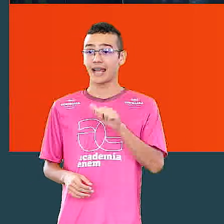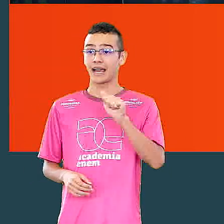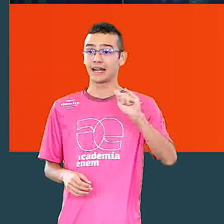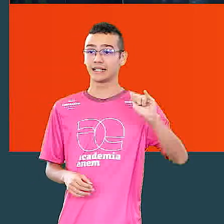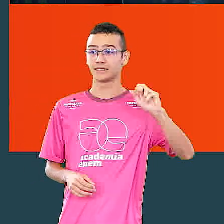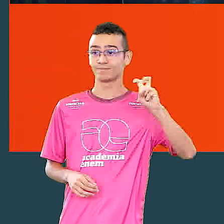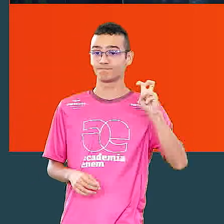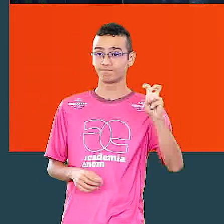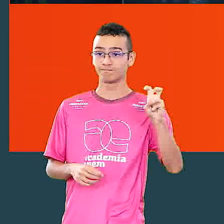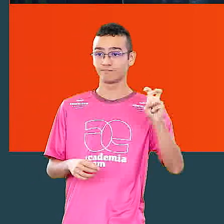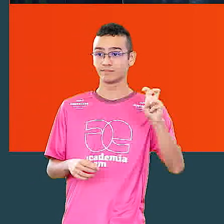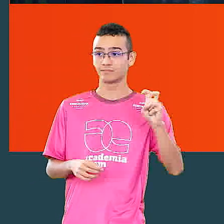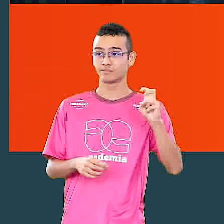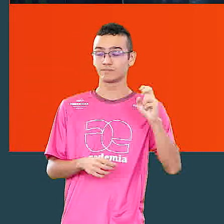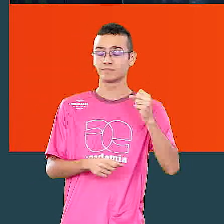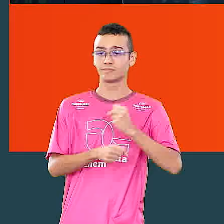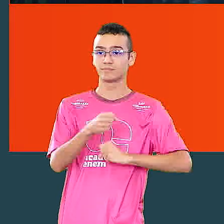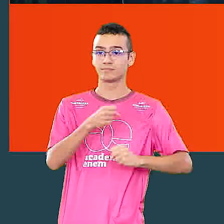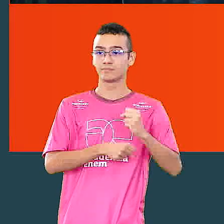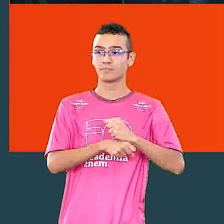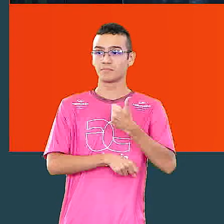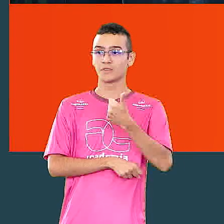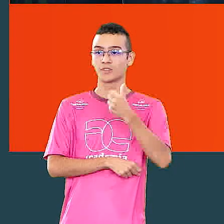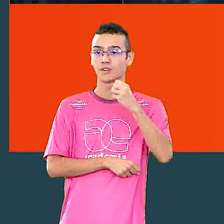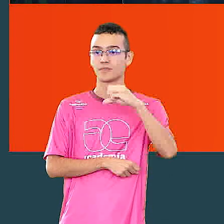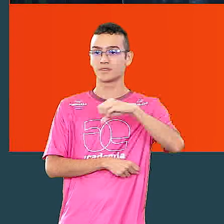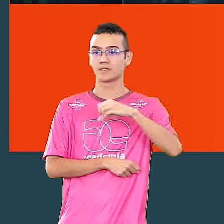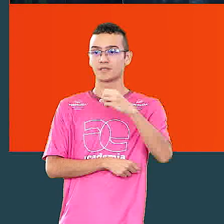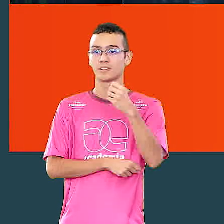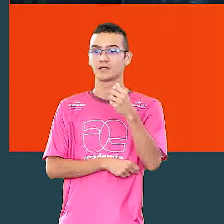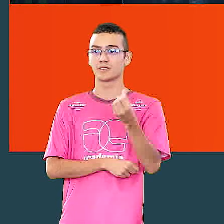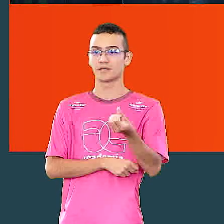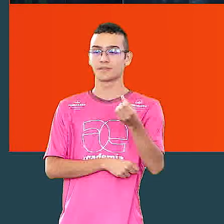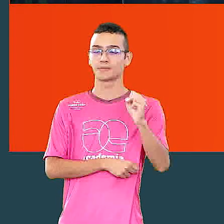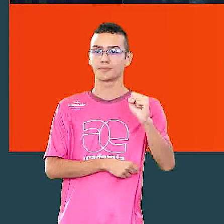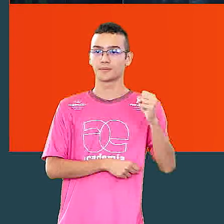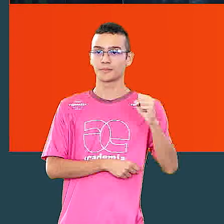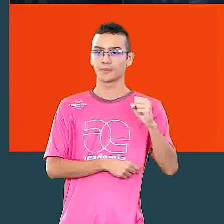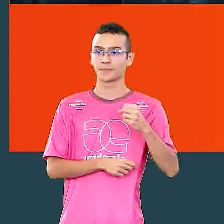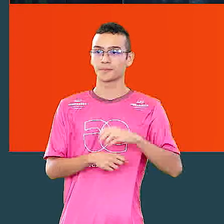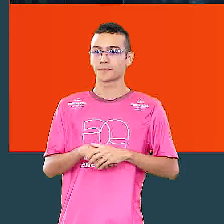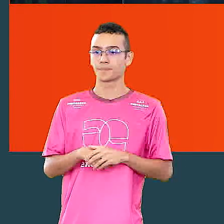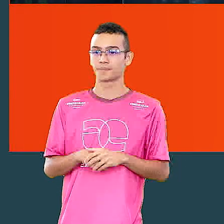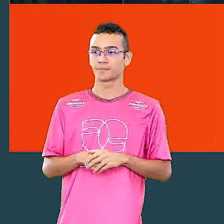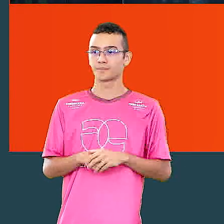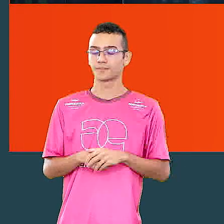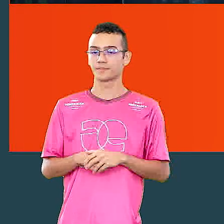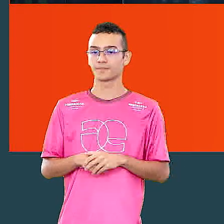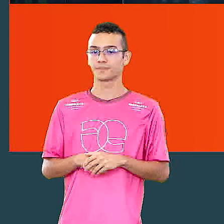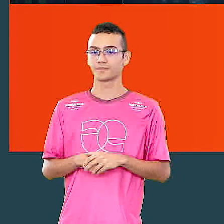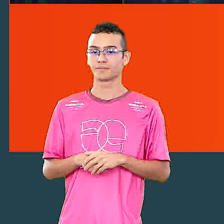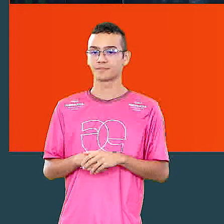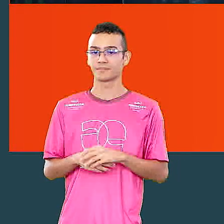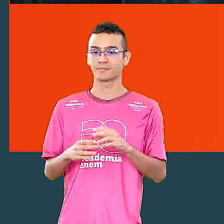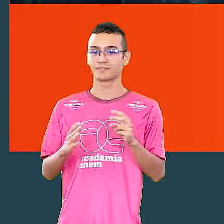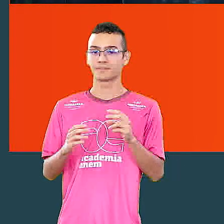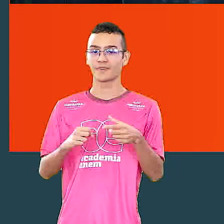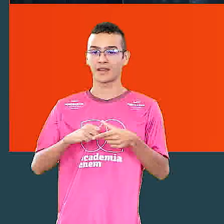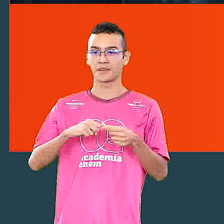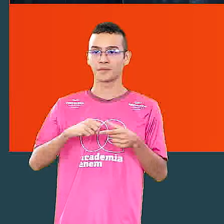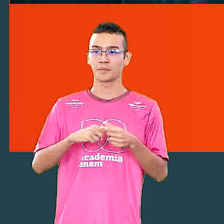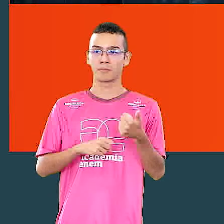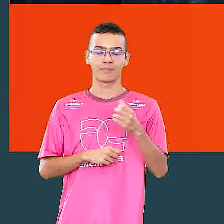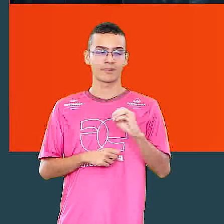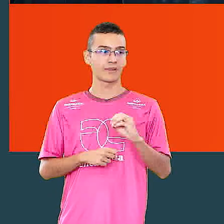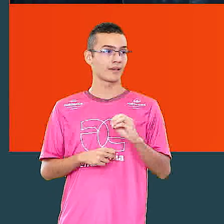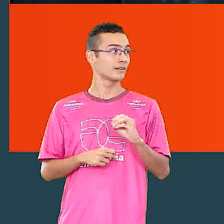13 de dezembro de 1968. Artigo 10. Fica suspensa a garantia de habeas corpus dos casos. Olha aí, ó.